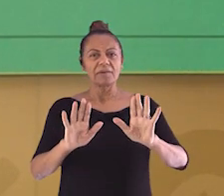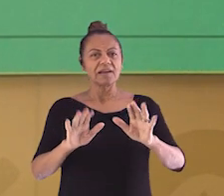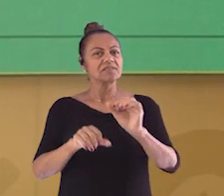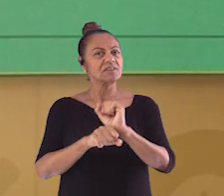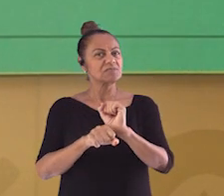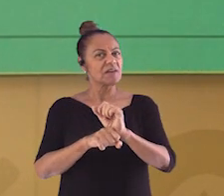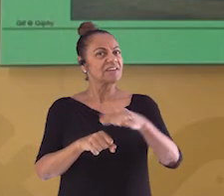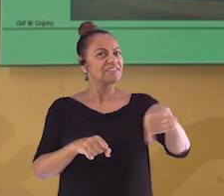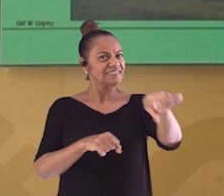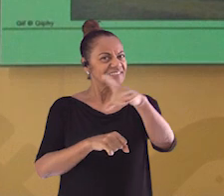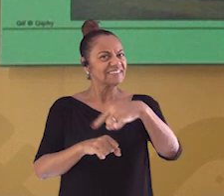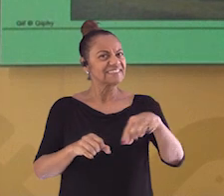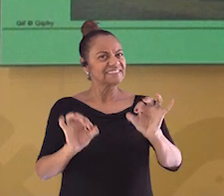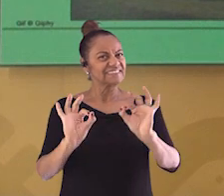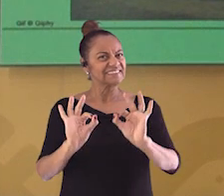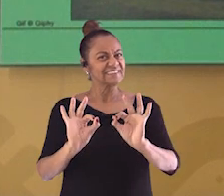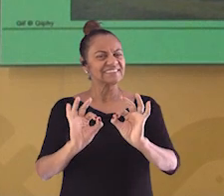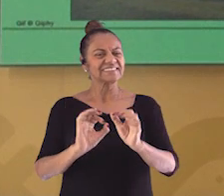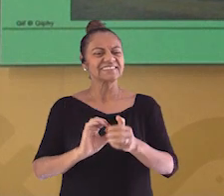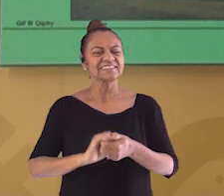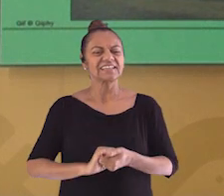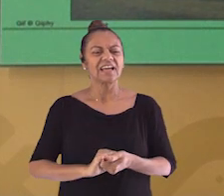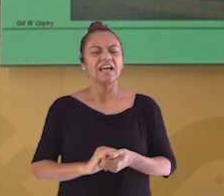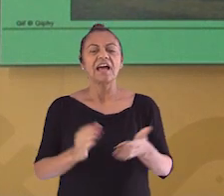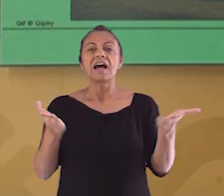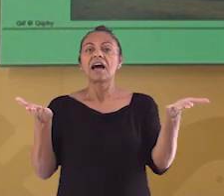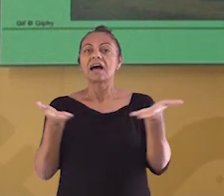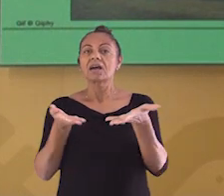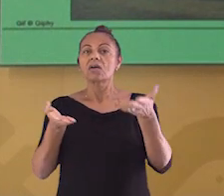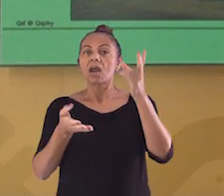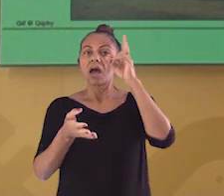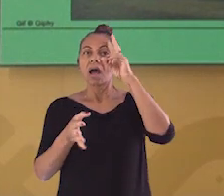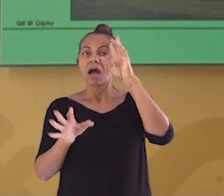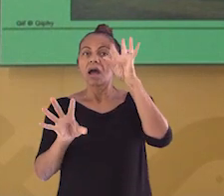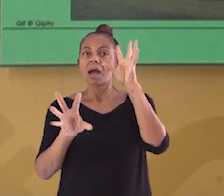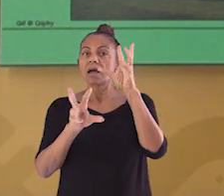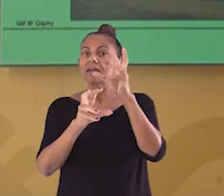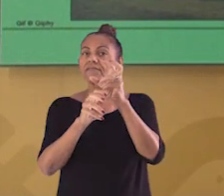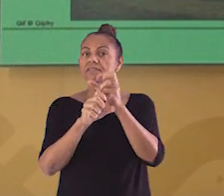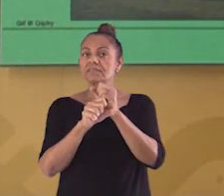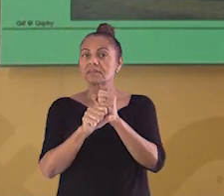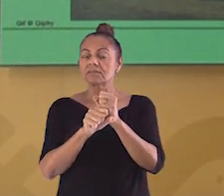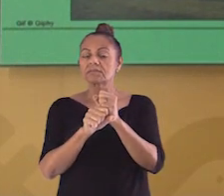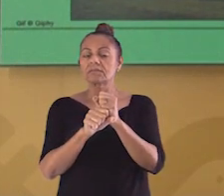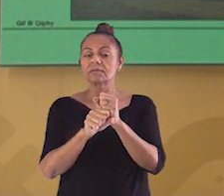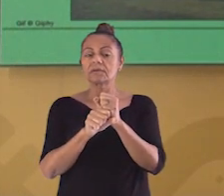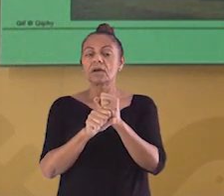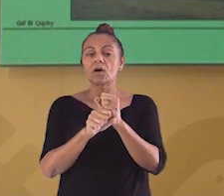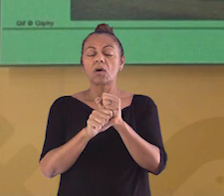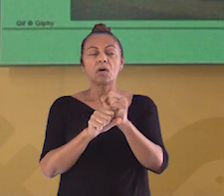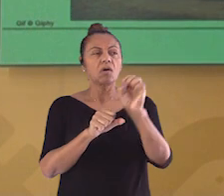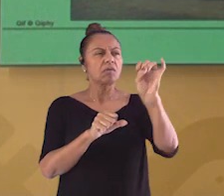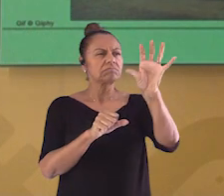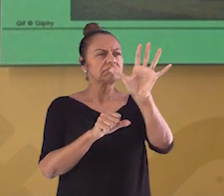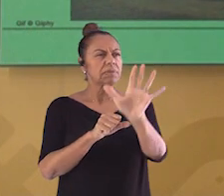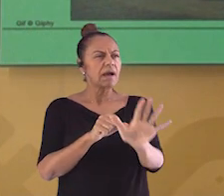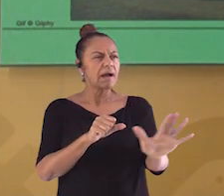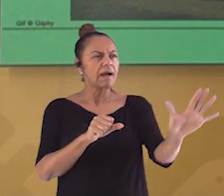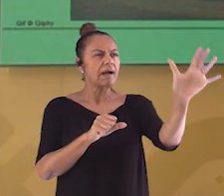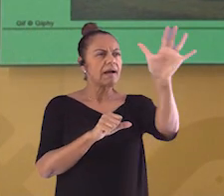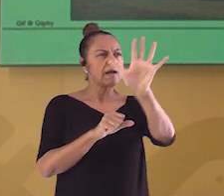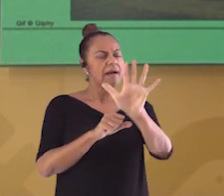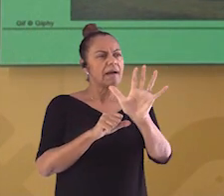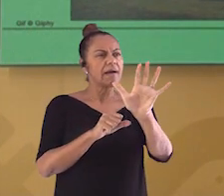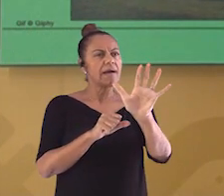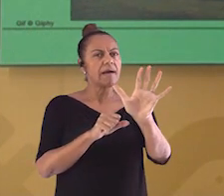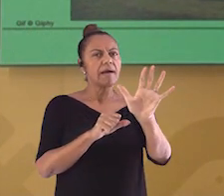bem. Agora, vamos para a nossa revisão. Vamos observar esse organograma e